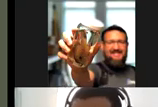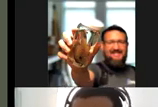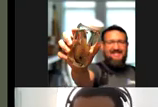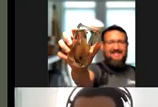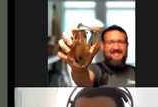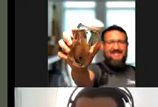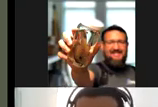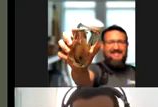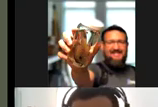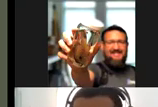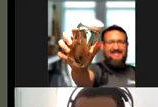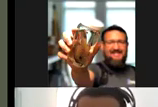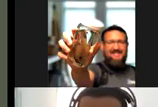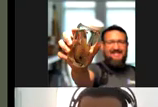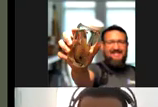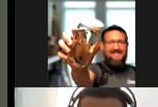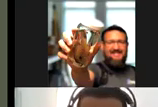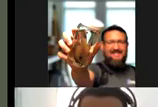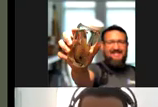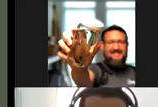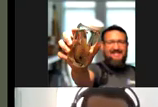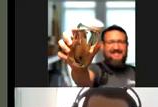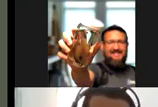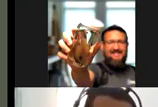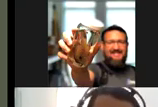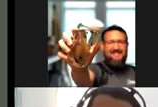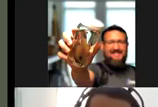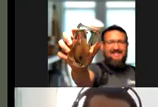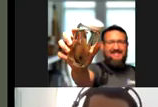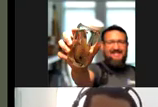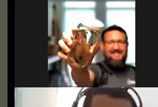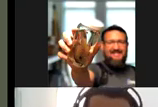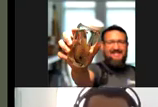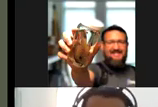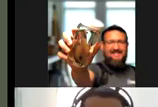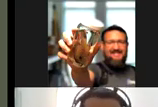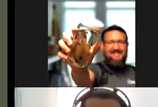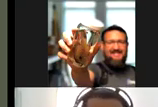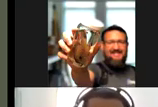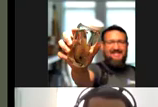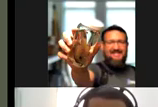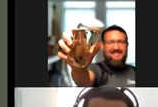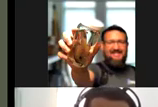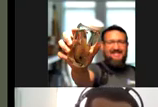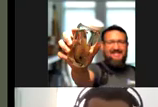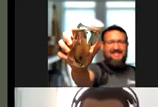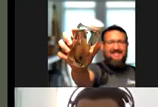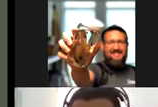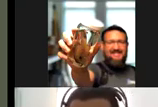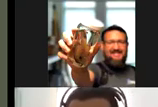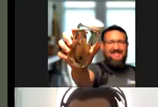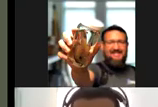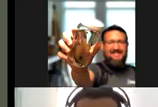muito trânsito, que não vai estar chovendo, porque se chove em Goiânia, o trânsito acaba, melhor nem tentar. Que não vai